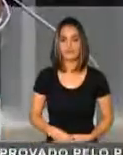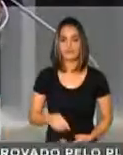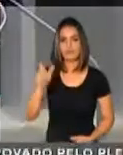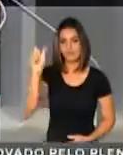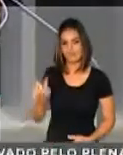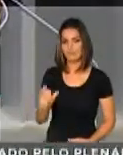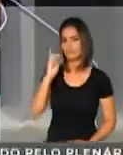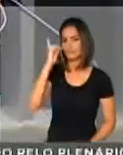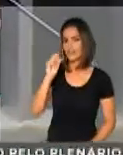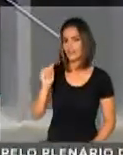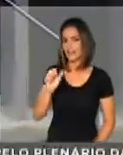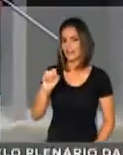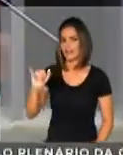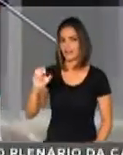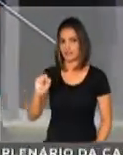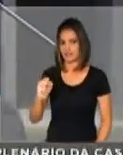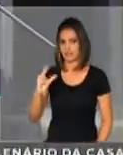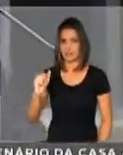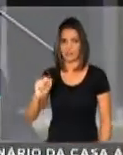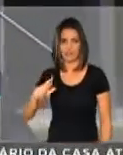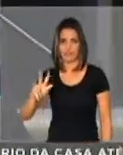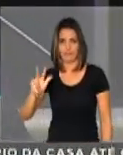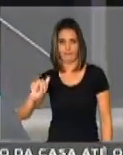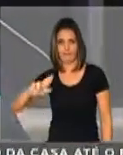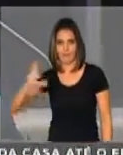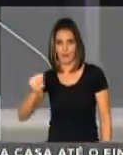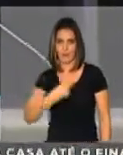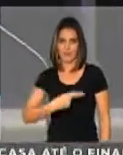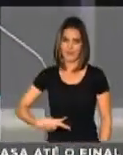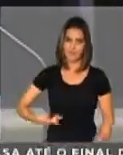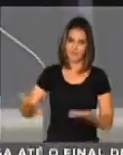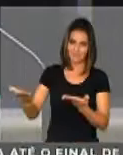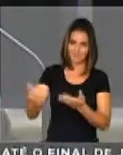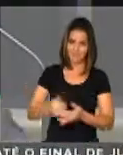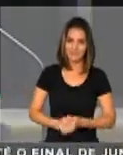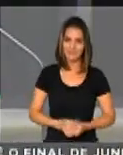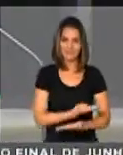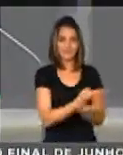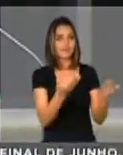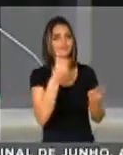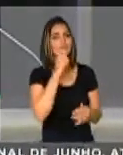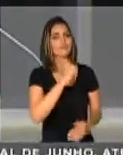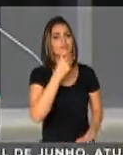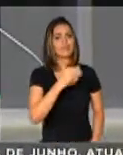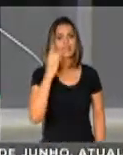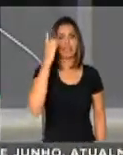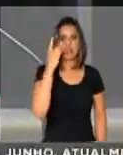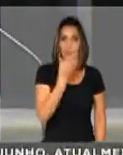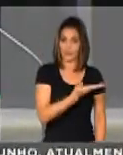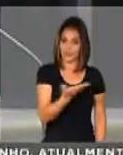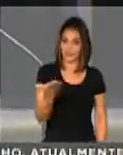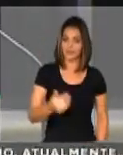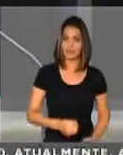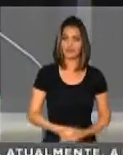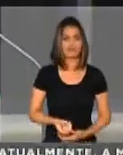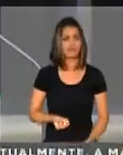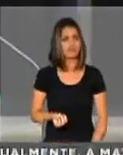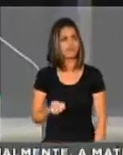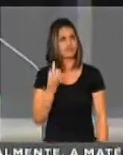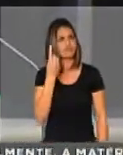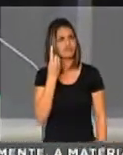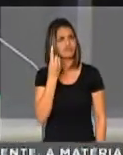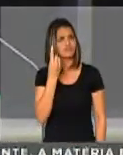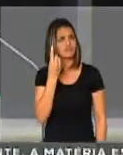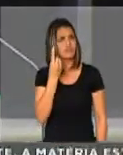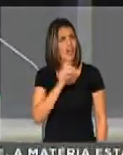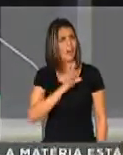Deputado Assis Carvalho, que preside esta sessão, senhoras deputadas, senhores deputados, é um absurdo